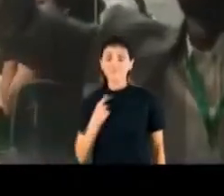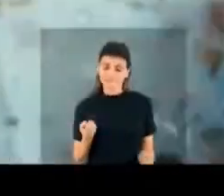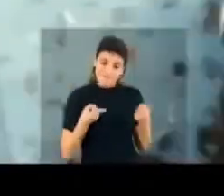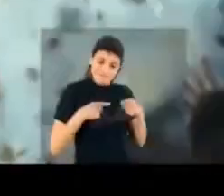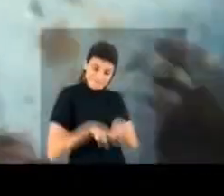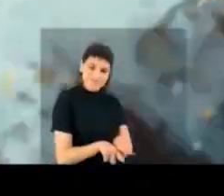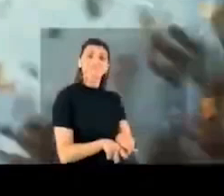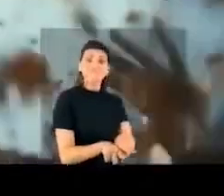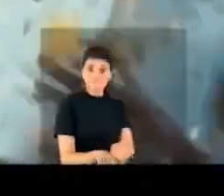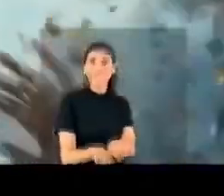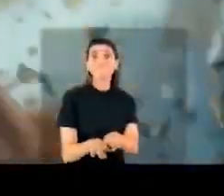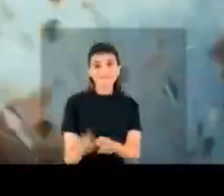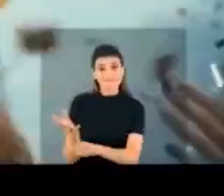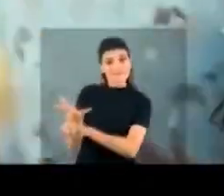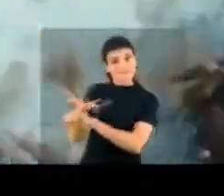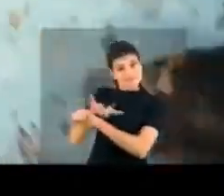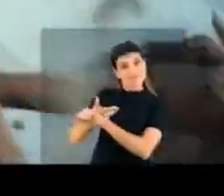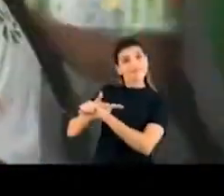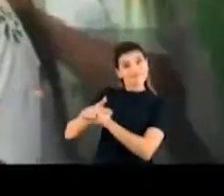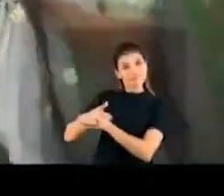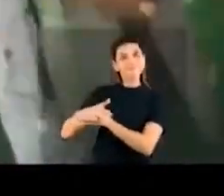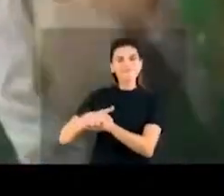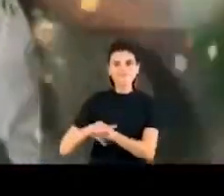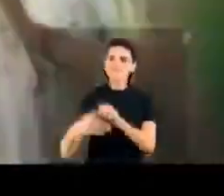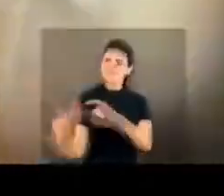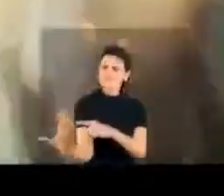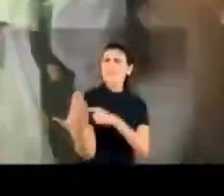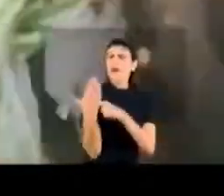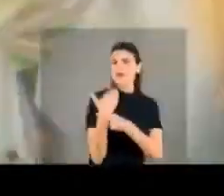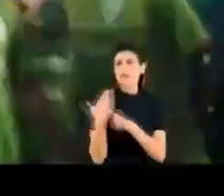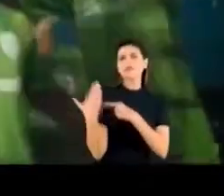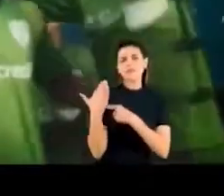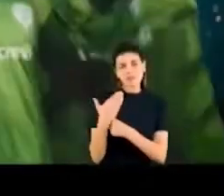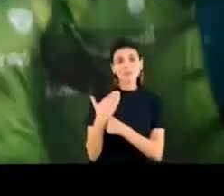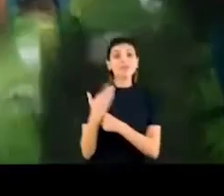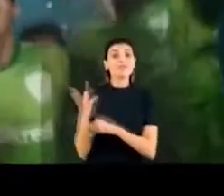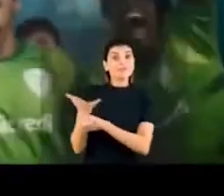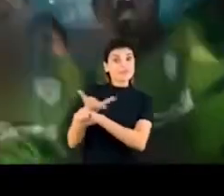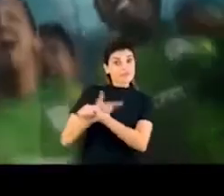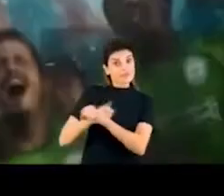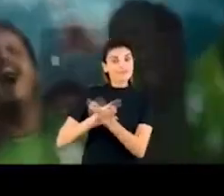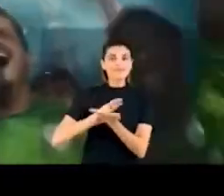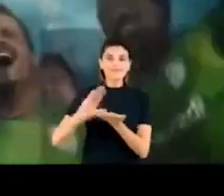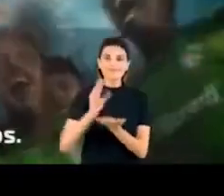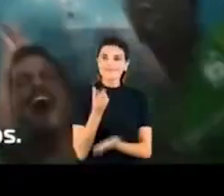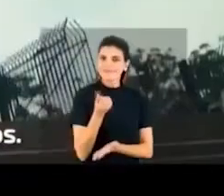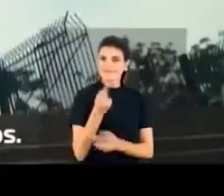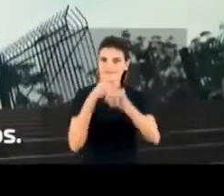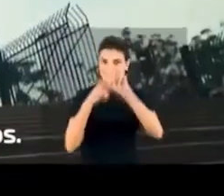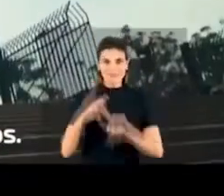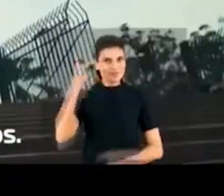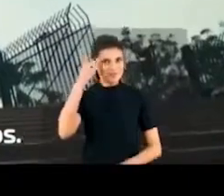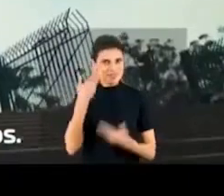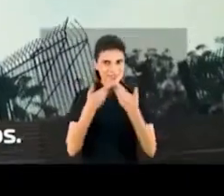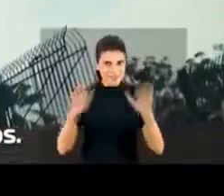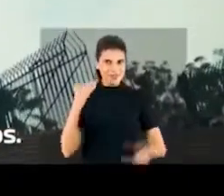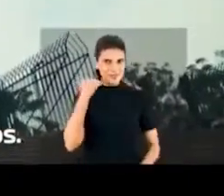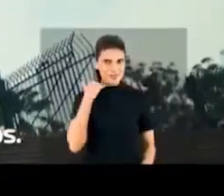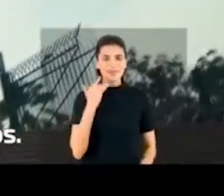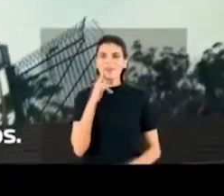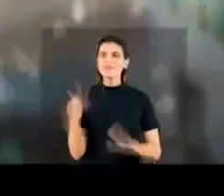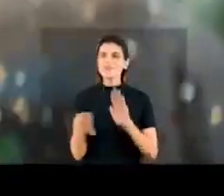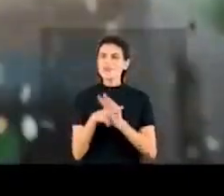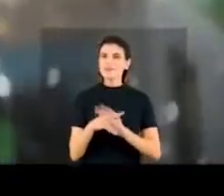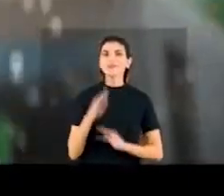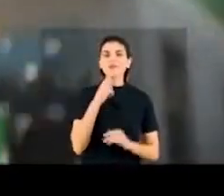sou parceiro do Sicredi, eu sou com ele quem contou. Sicredi, patrocinador oficial do Paulistão. Abra uma